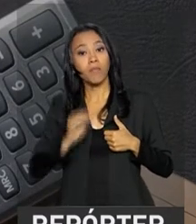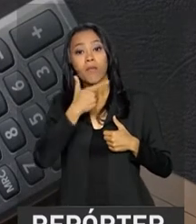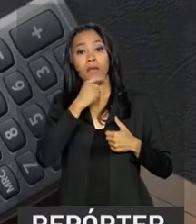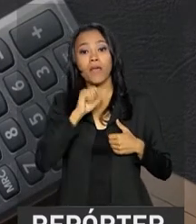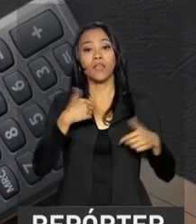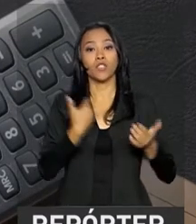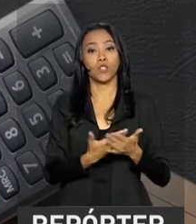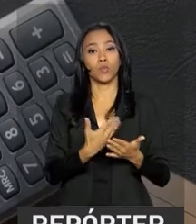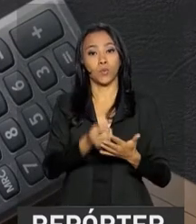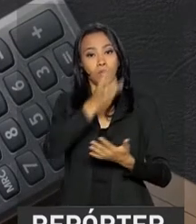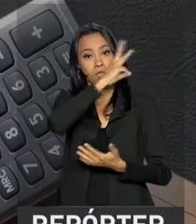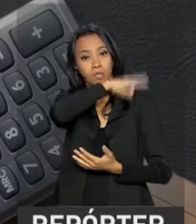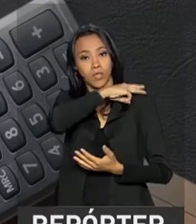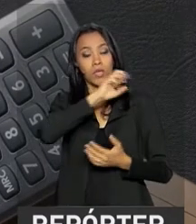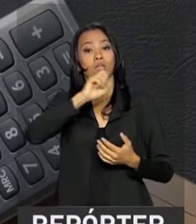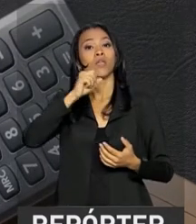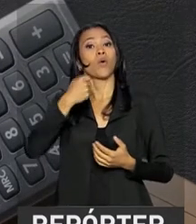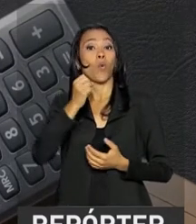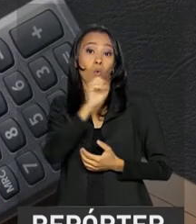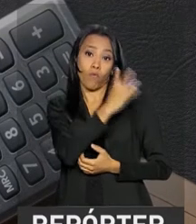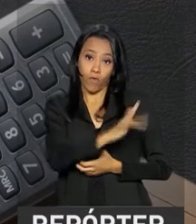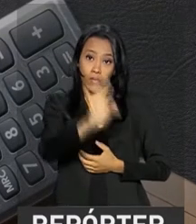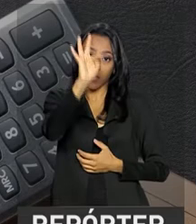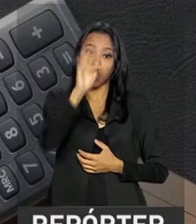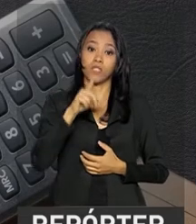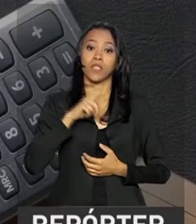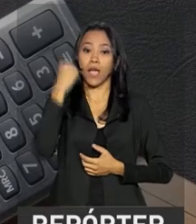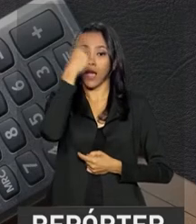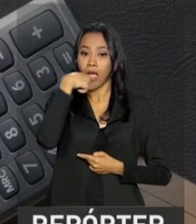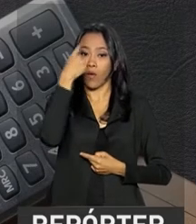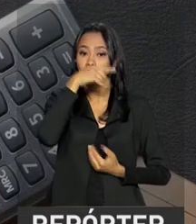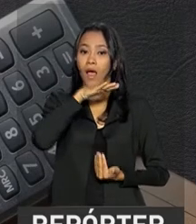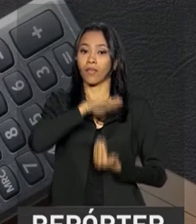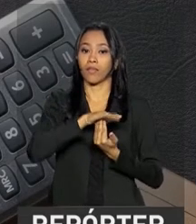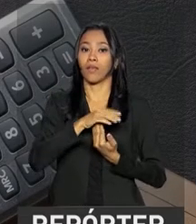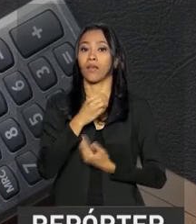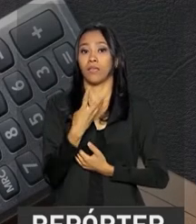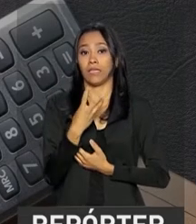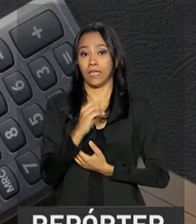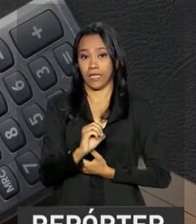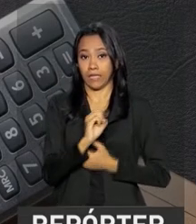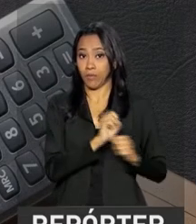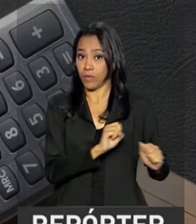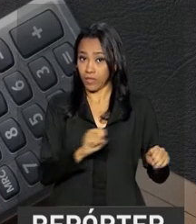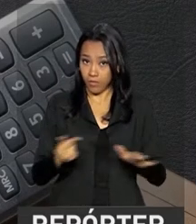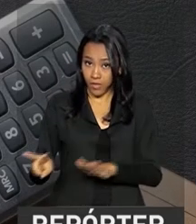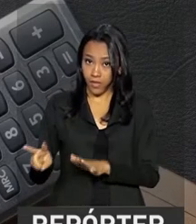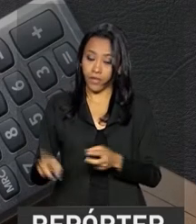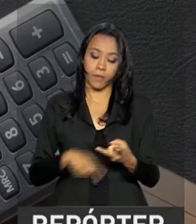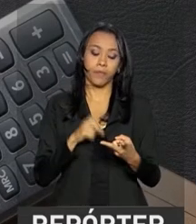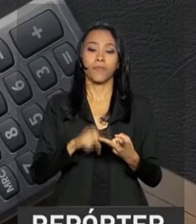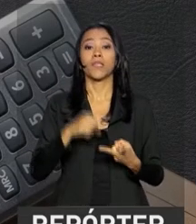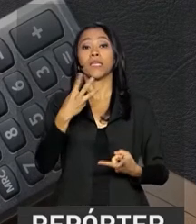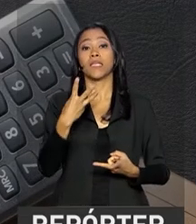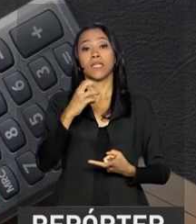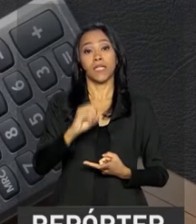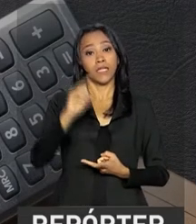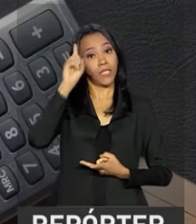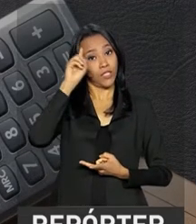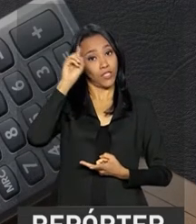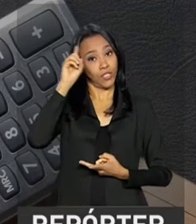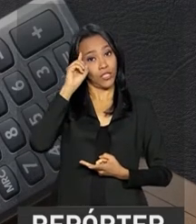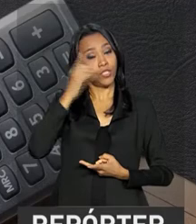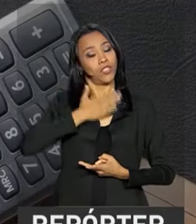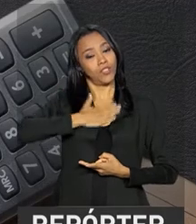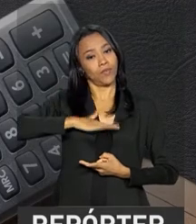superior alguns direitos são carga horária máxima de 30 horas semanais 30 dias de recesso a cada